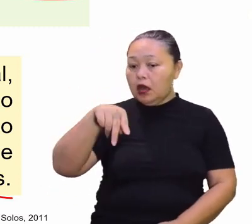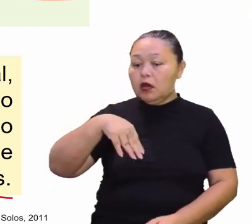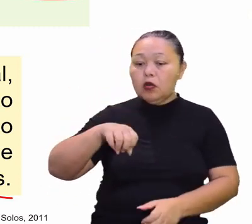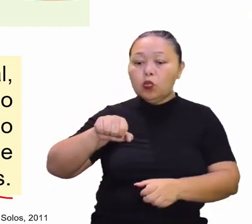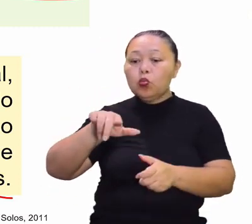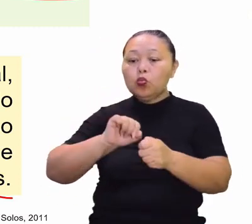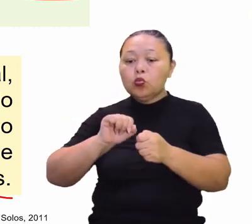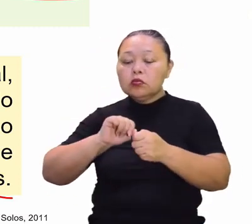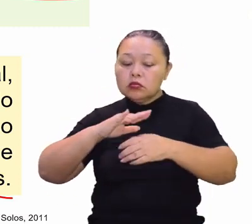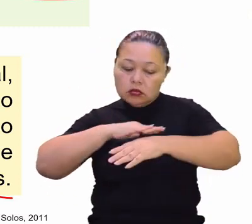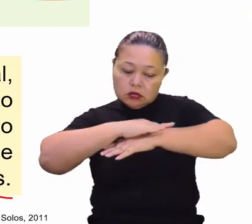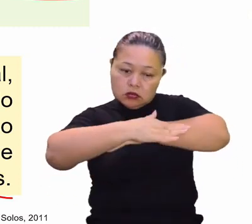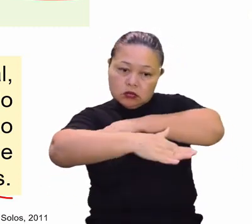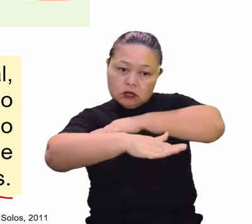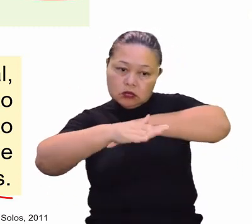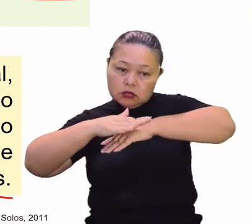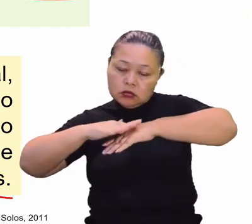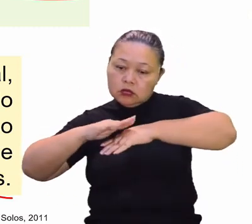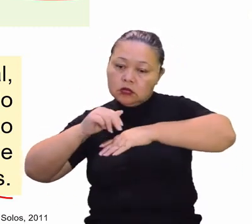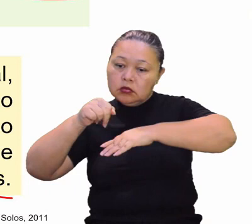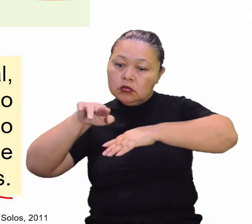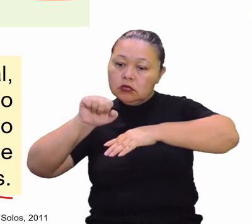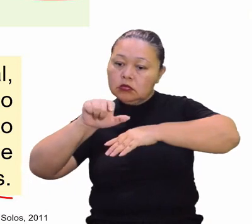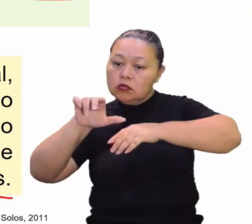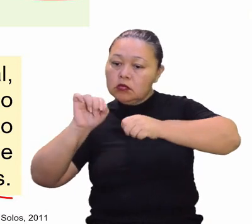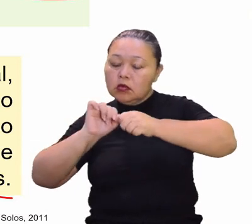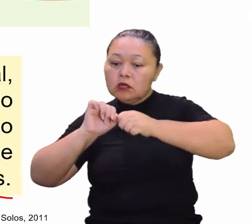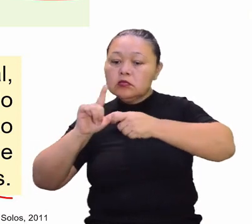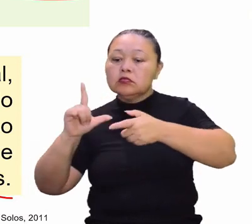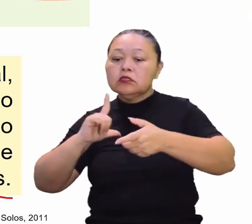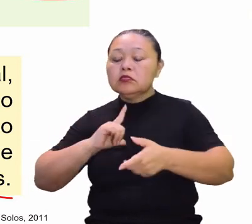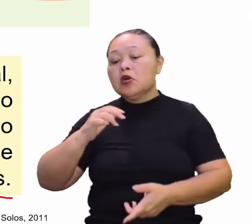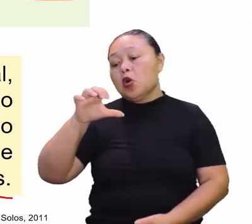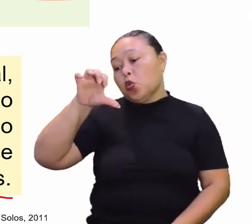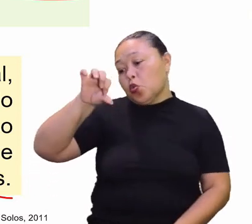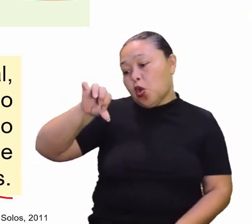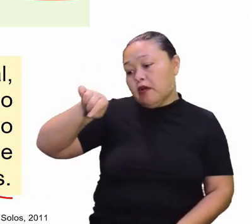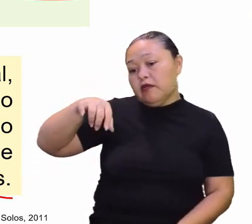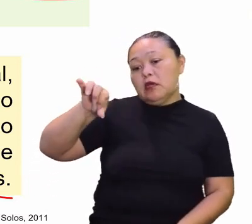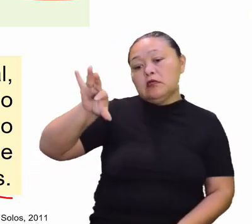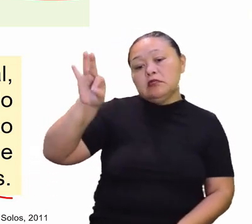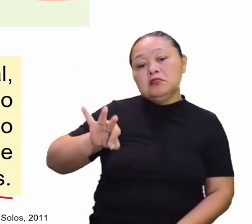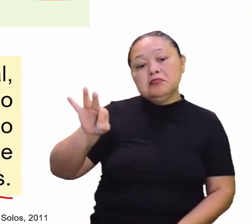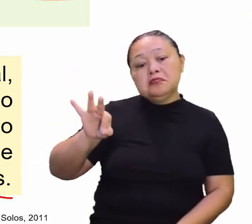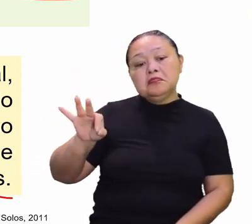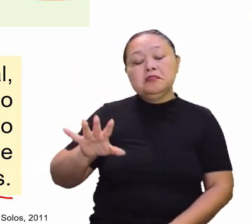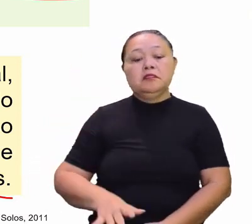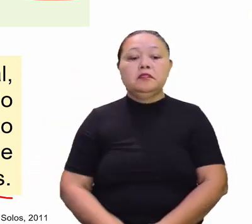professor Jorge, o Nessolo, a gente vai encontrar aqui a participação de 9,9%.